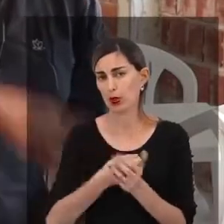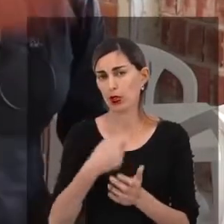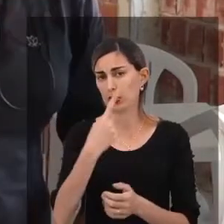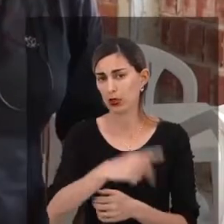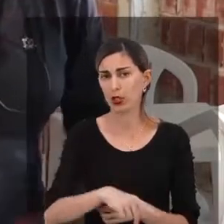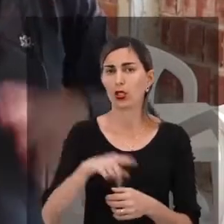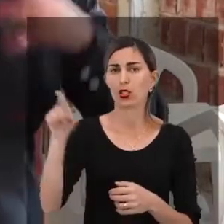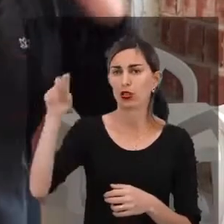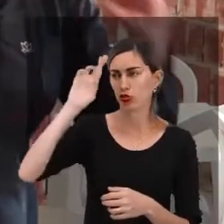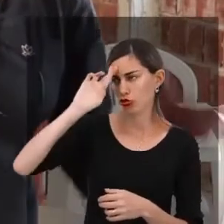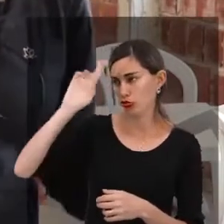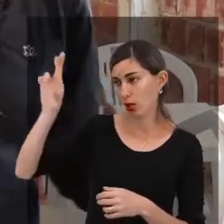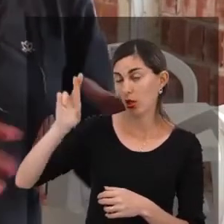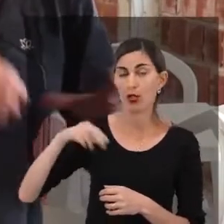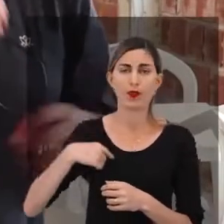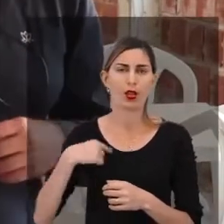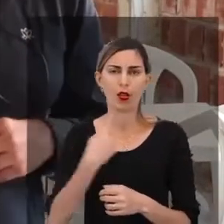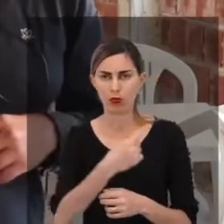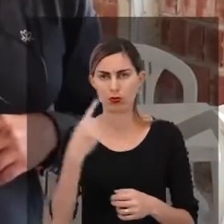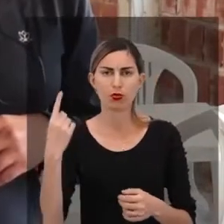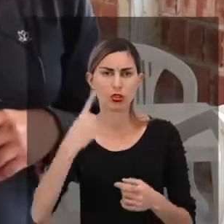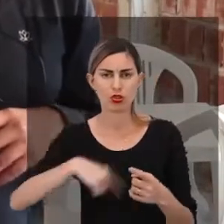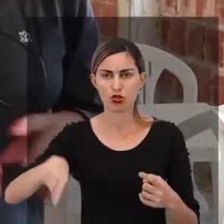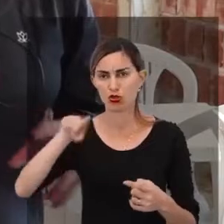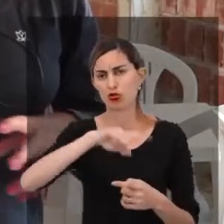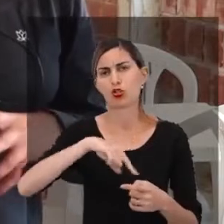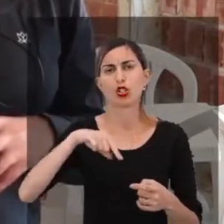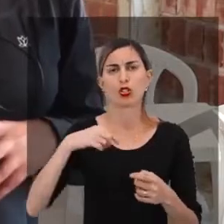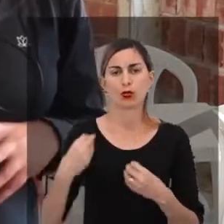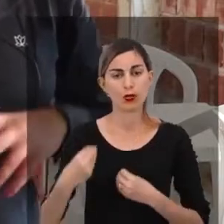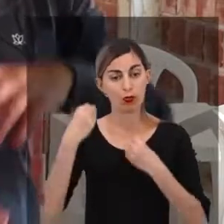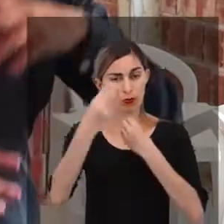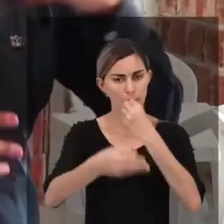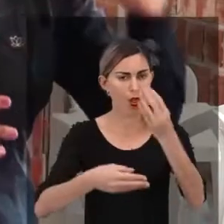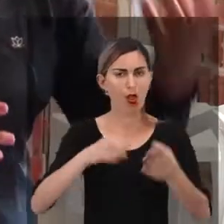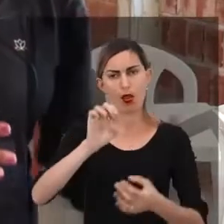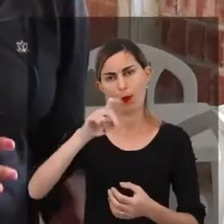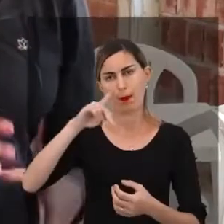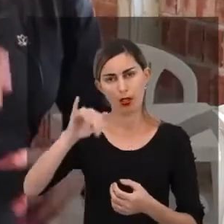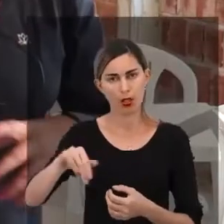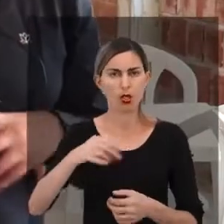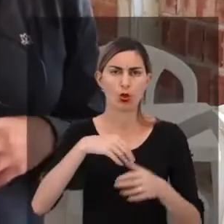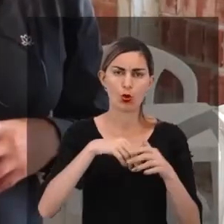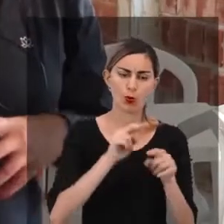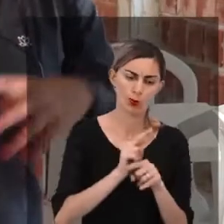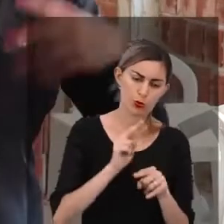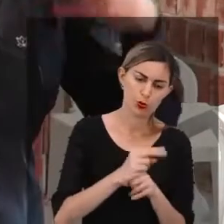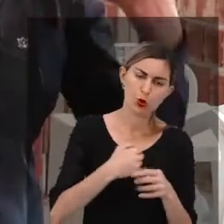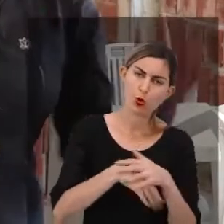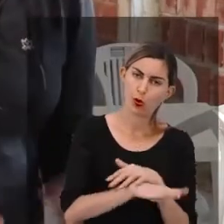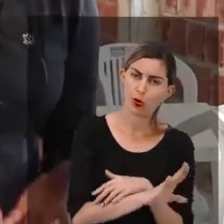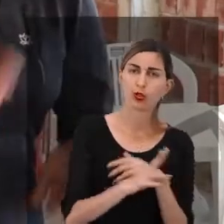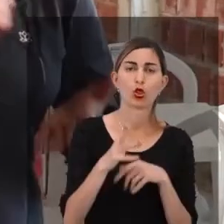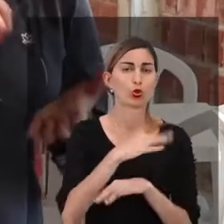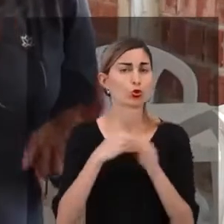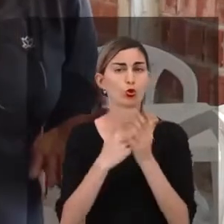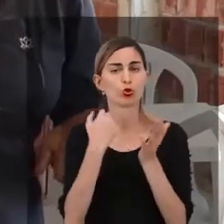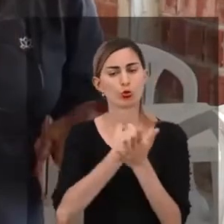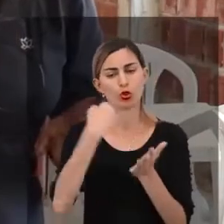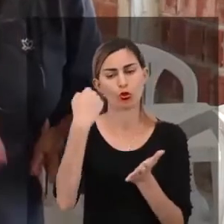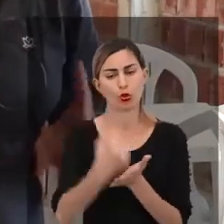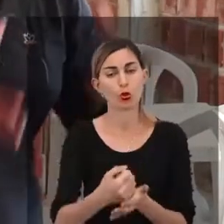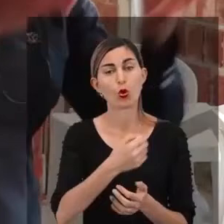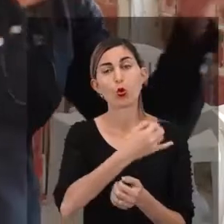a obrigação dele, a obrigação do patrão, a gente tem a obrigação de fornecer eles, de conservar, guardar, e tudo